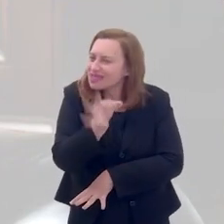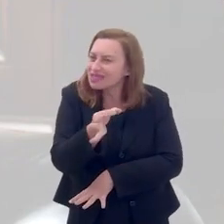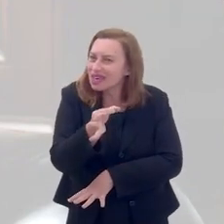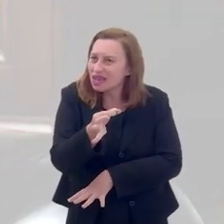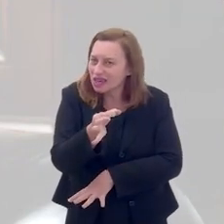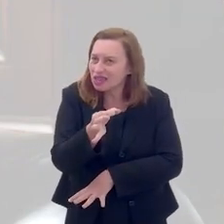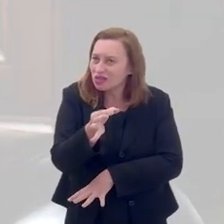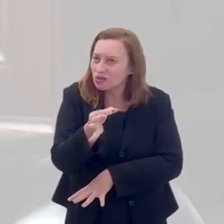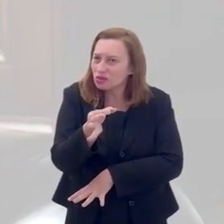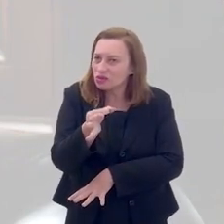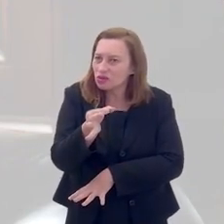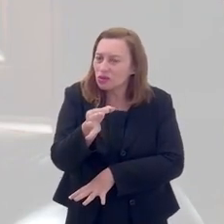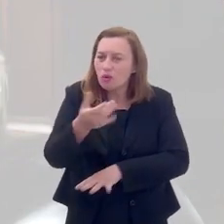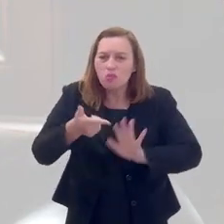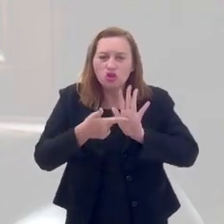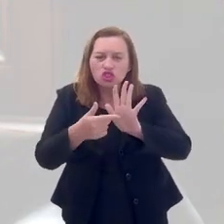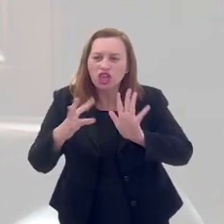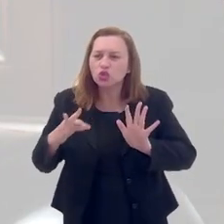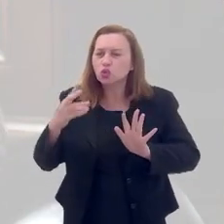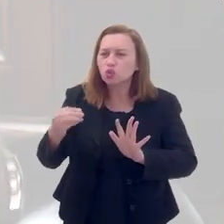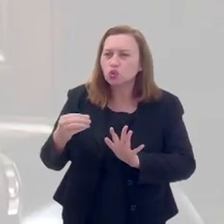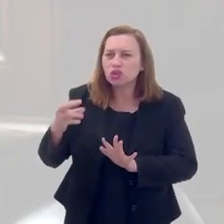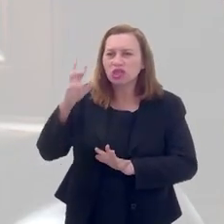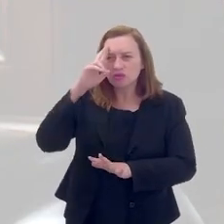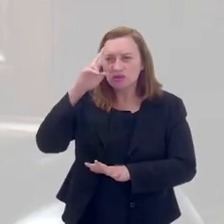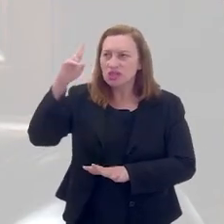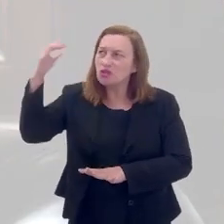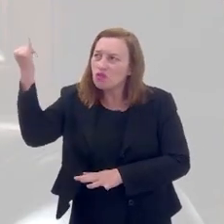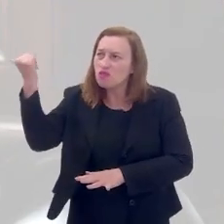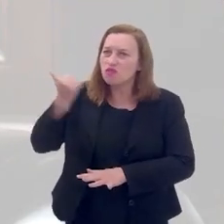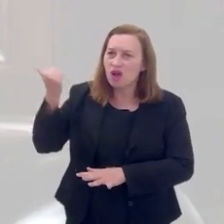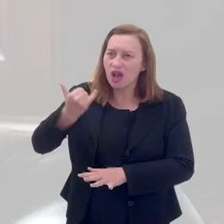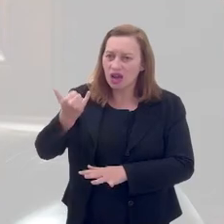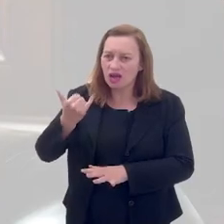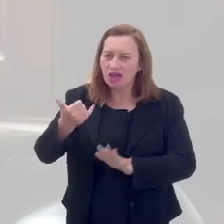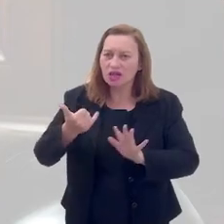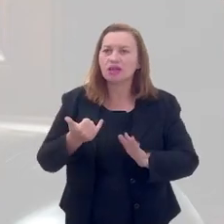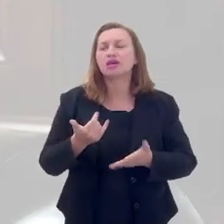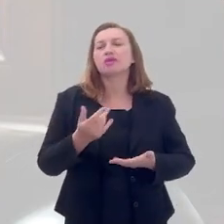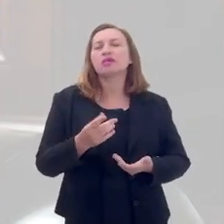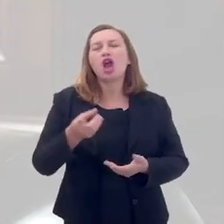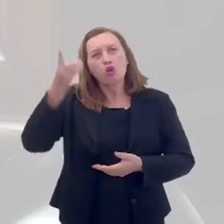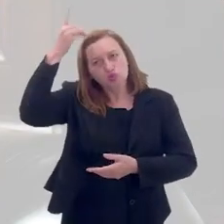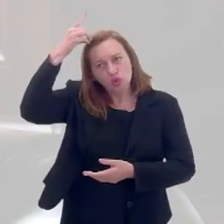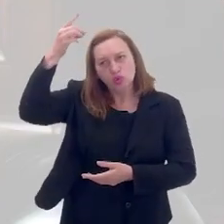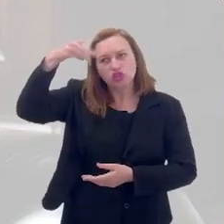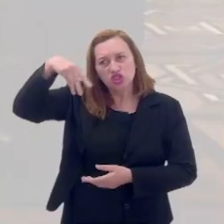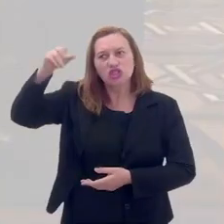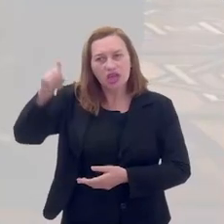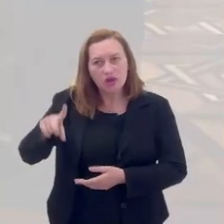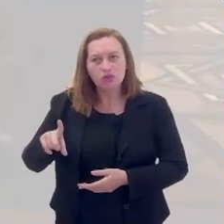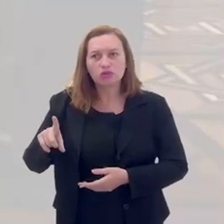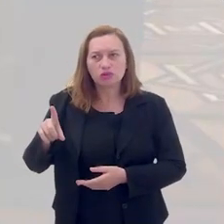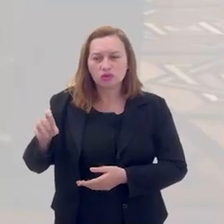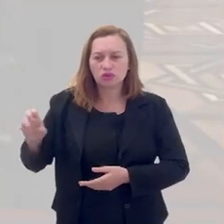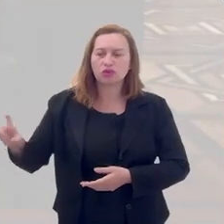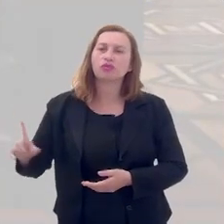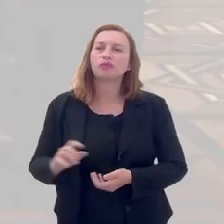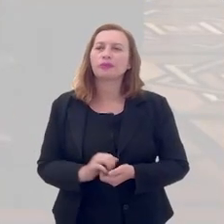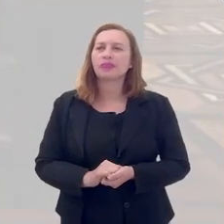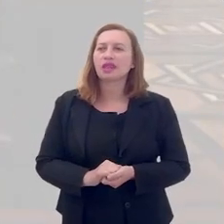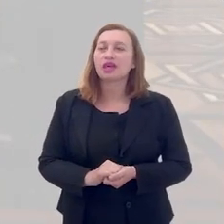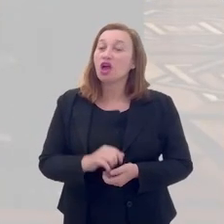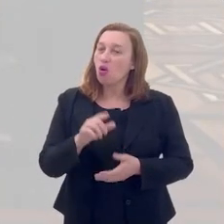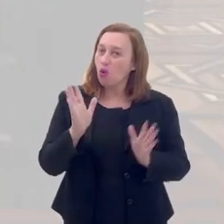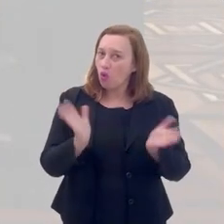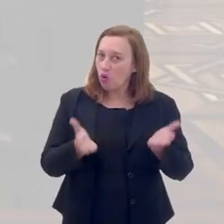colocar aquilo que Deus nos diz para o povo é o dom de Deus você sabe que hoje eu vou lhe tratar